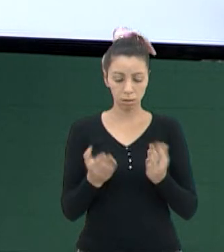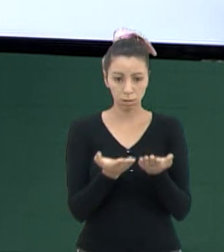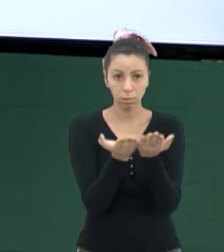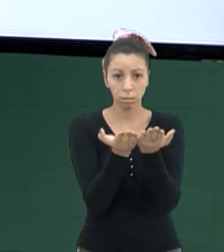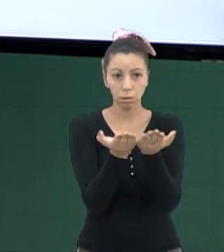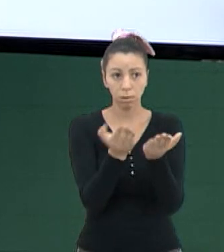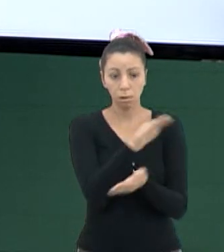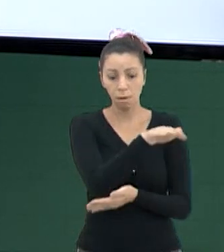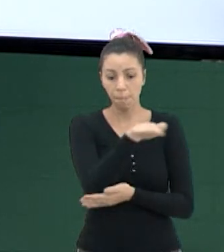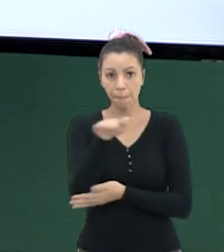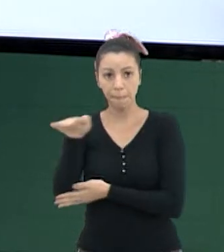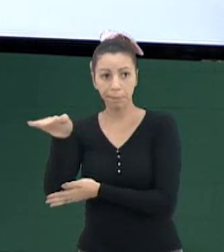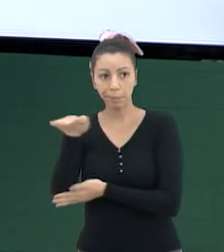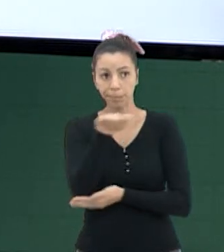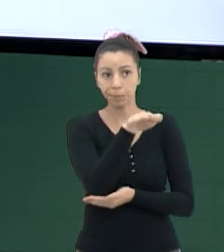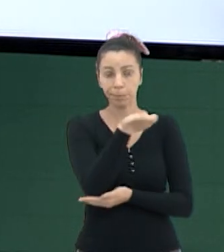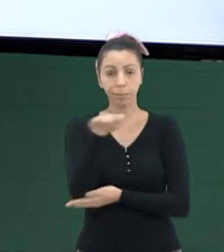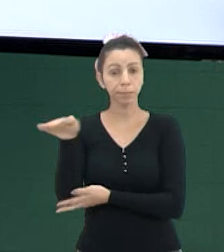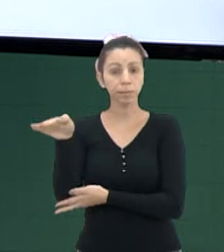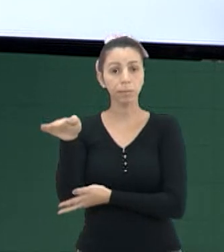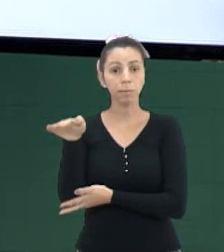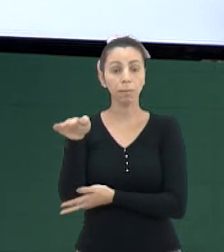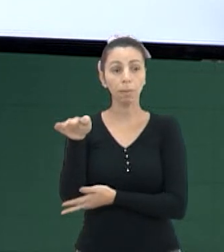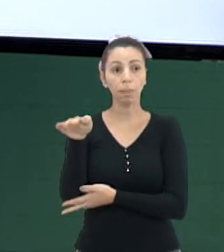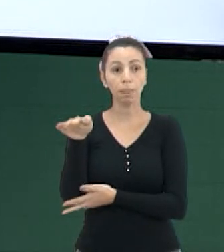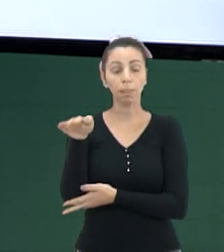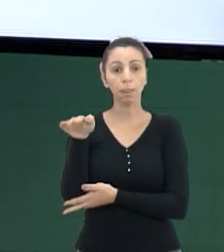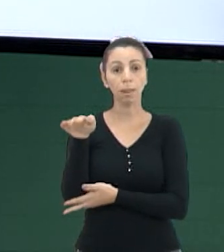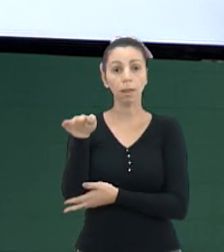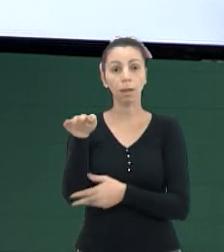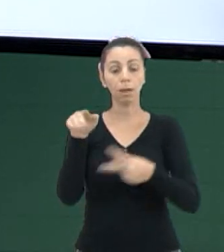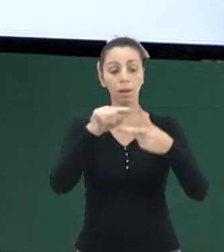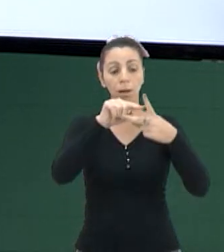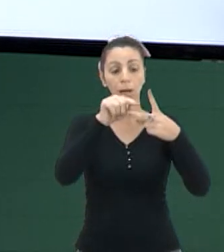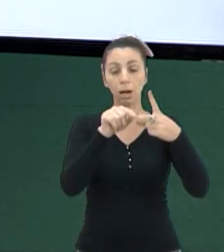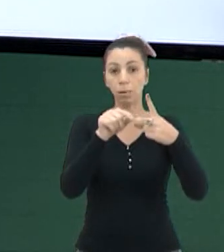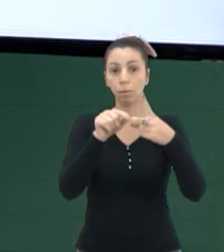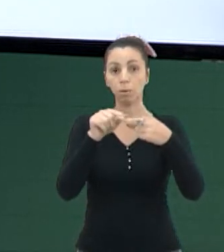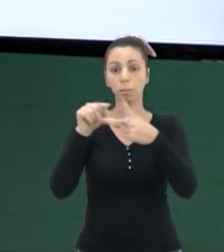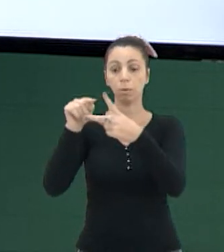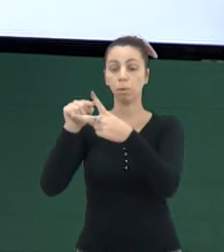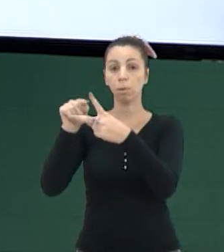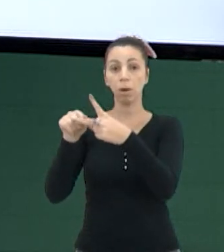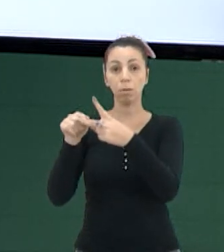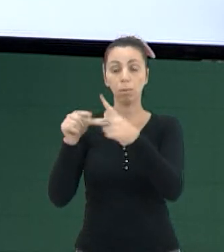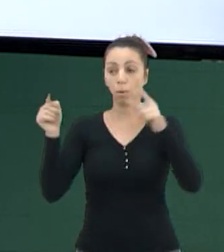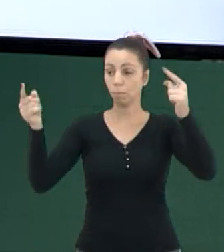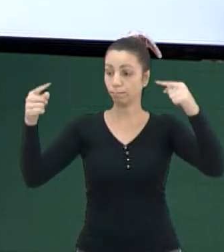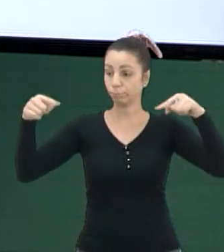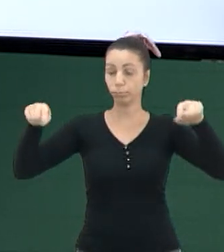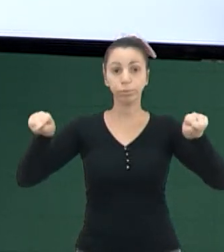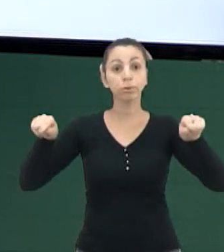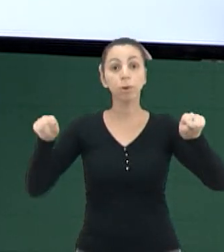né? A base, todos os ângulos são congruentes. O triângulo